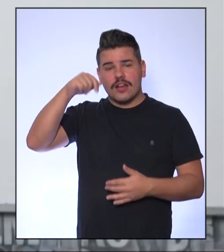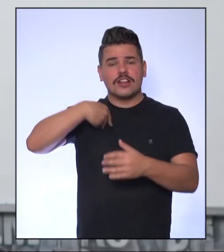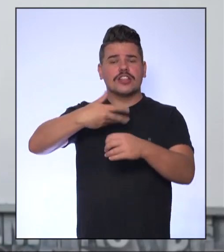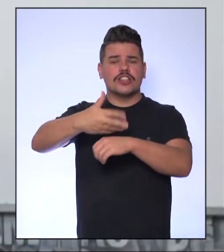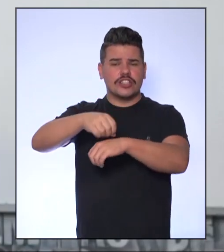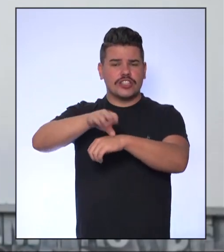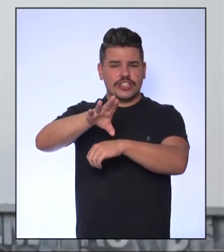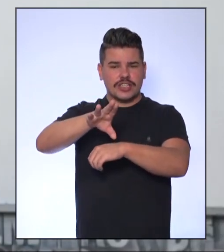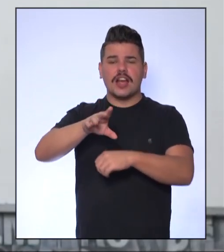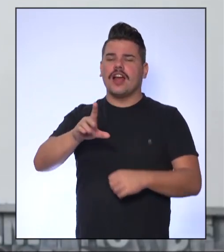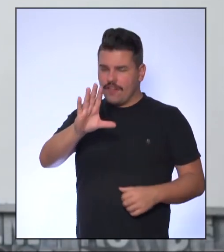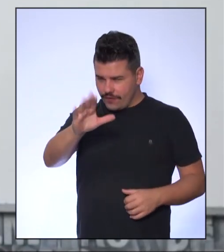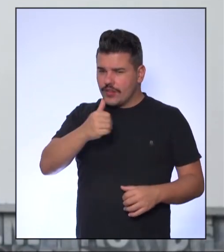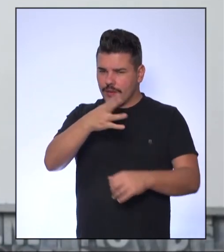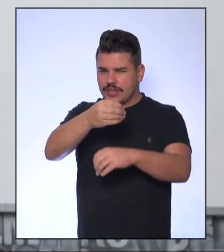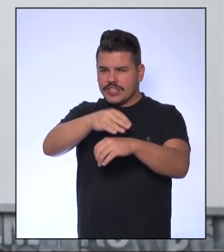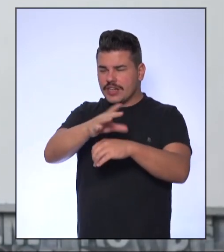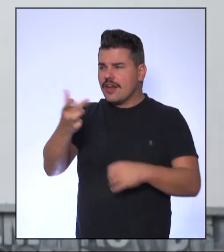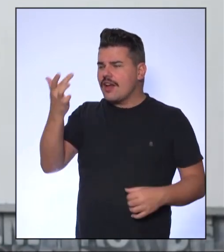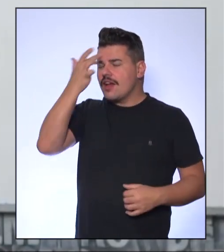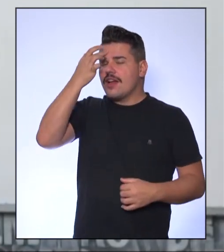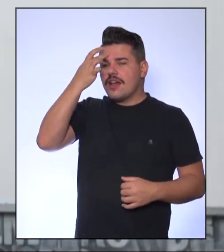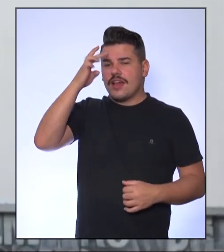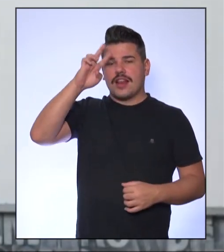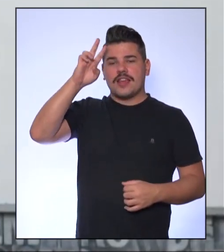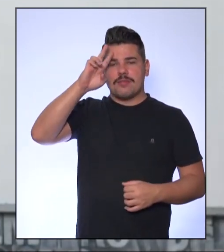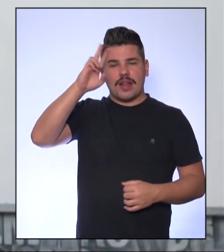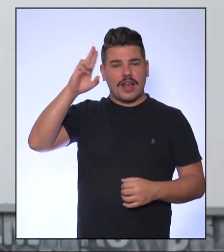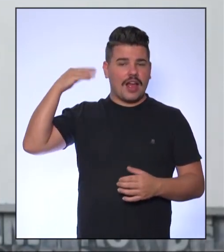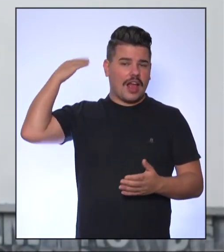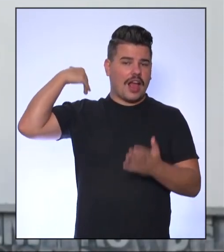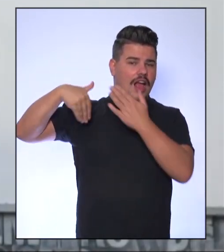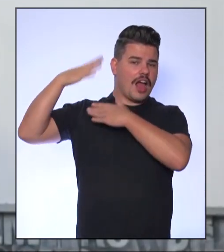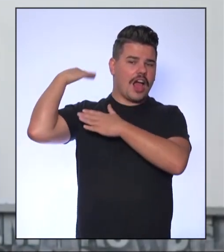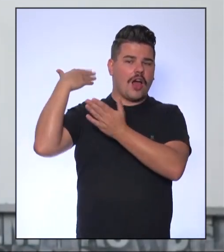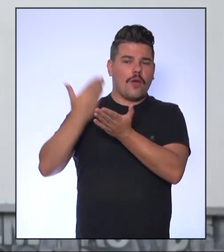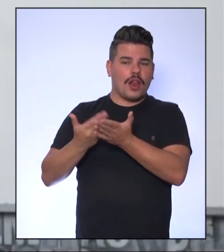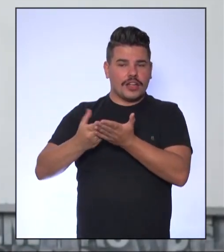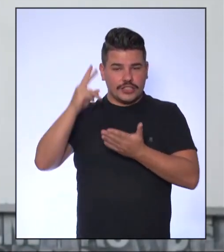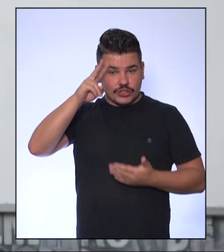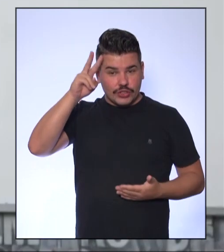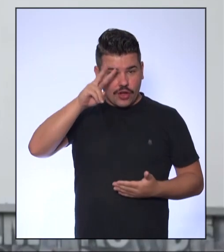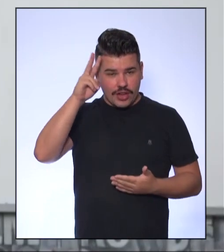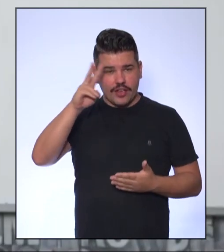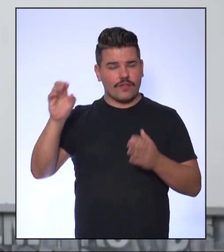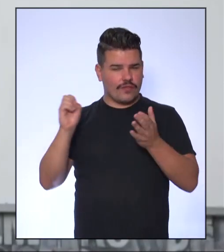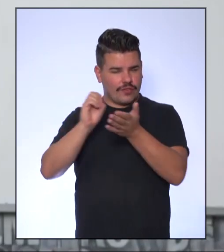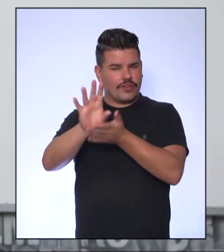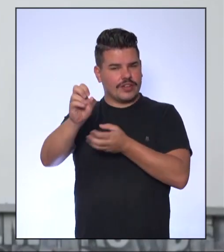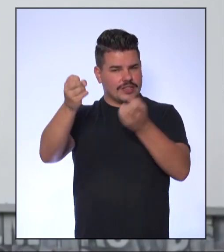lousa. Como que eu consigo memorizar a disciplina de história? Tá? Vou destacar aqui.